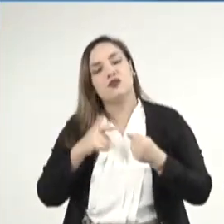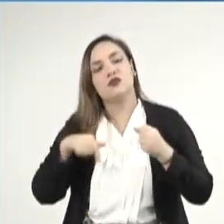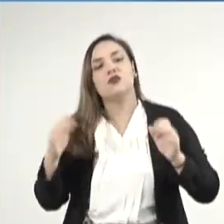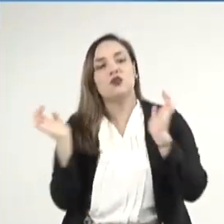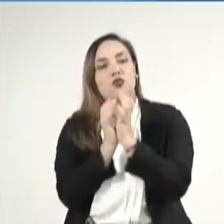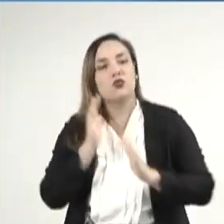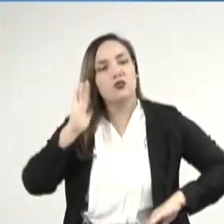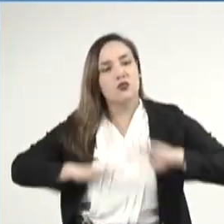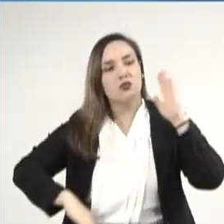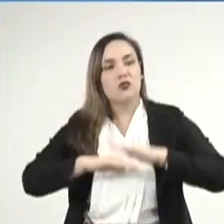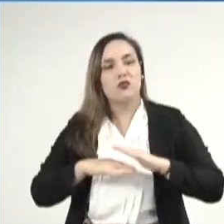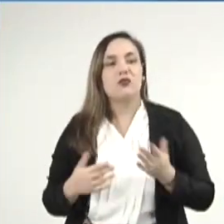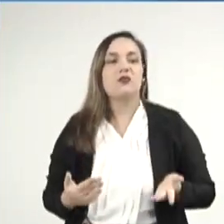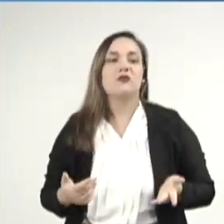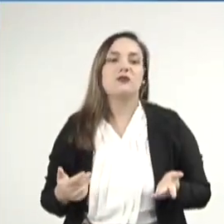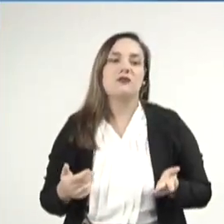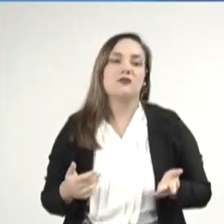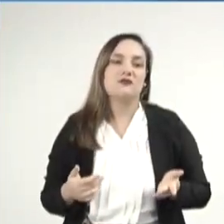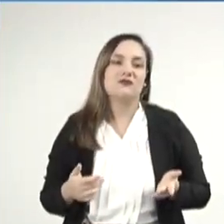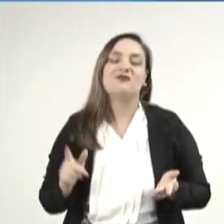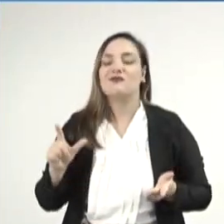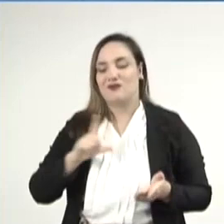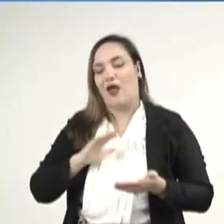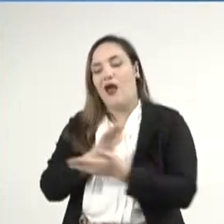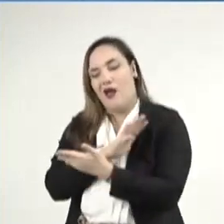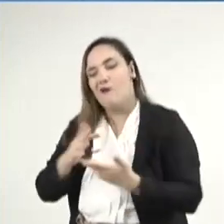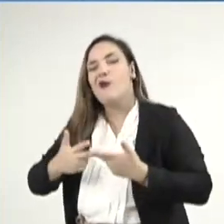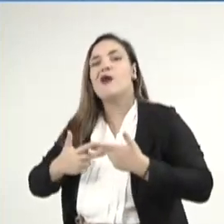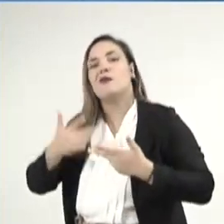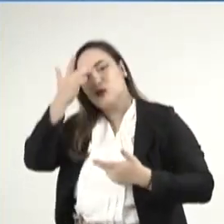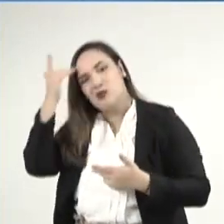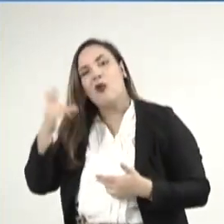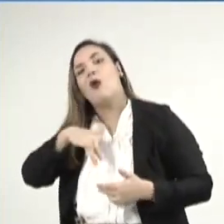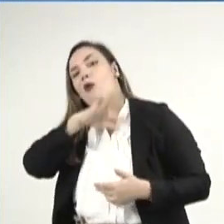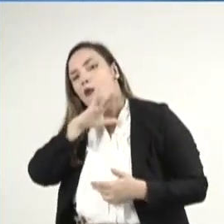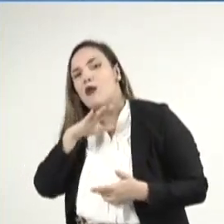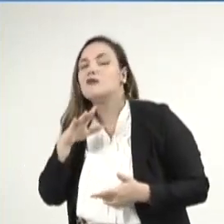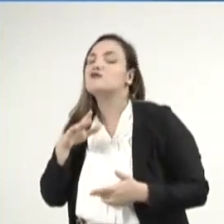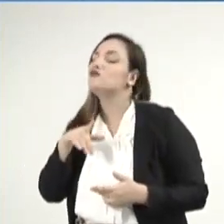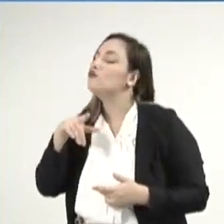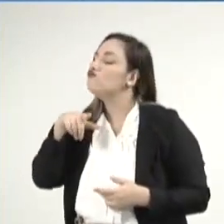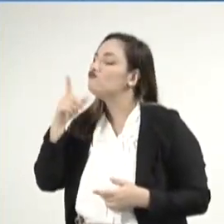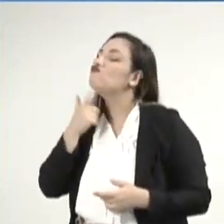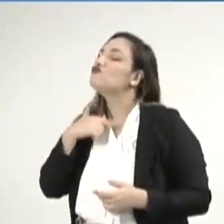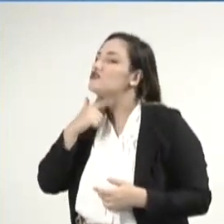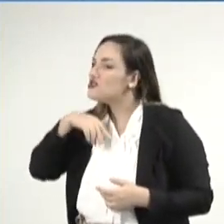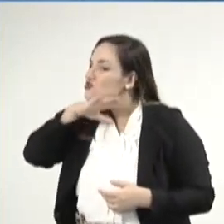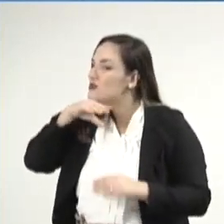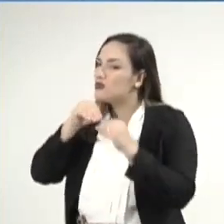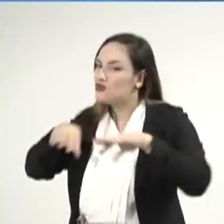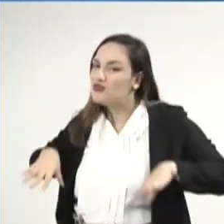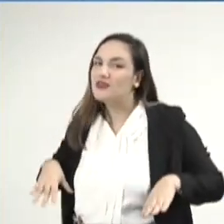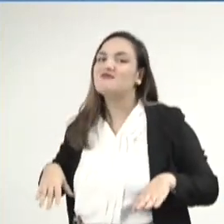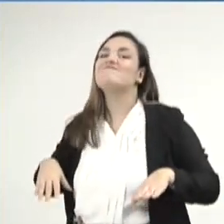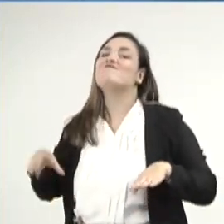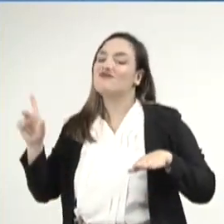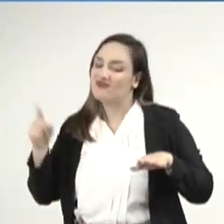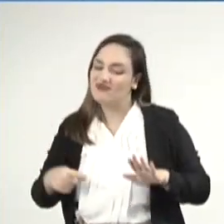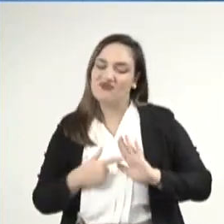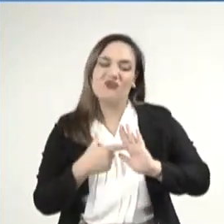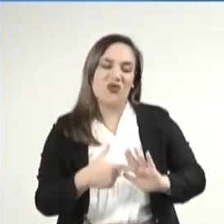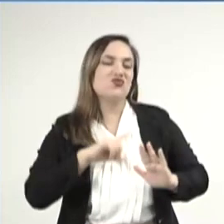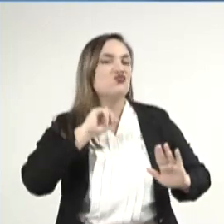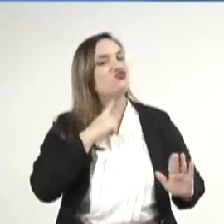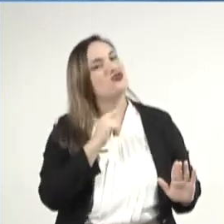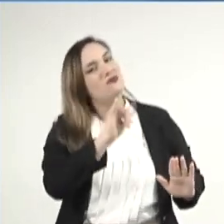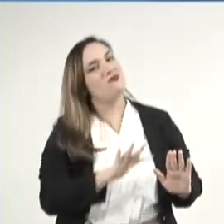dessa classe, que por conta de alguns mal intencionados, acaba pagando o preço como um